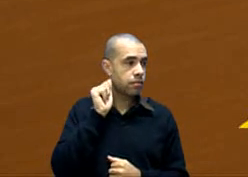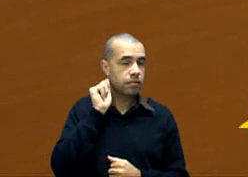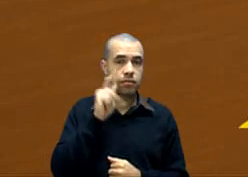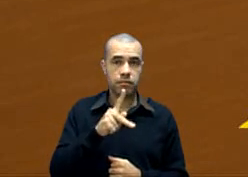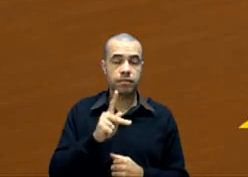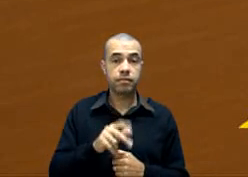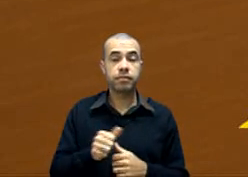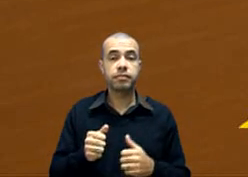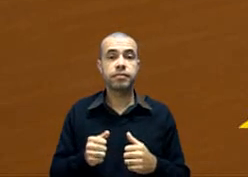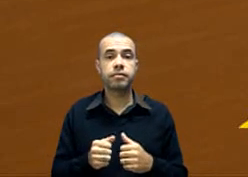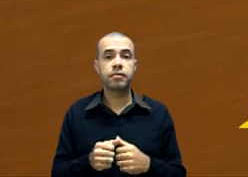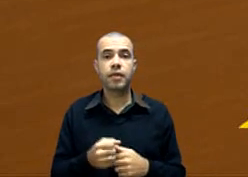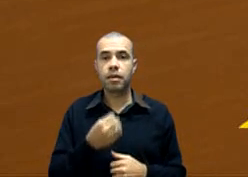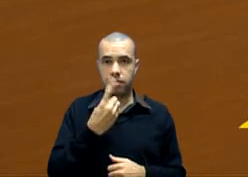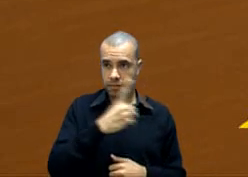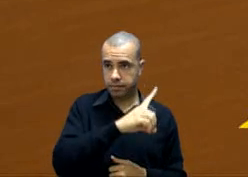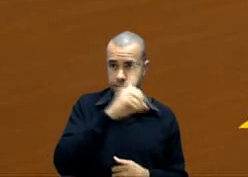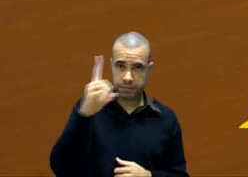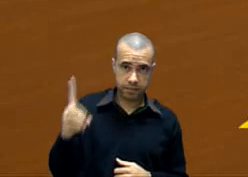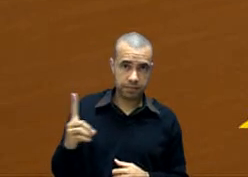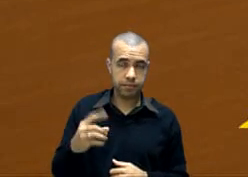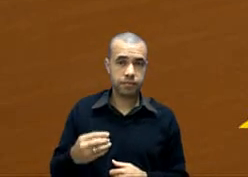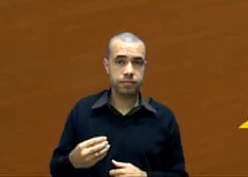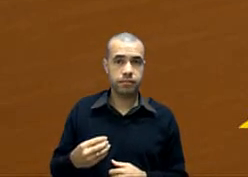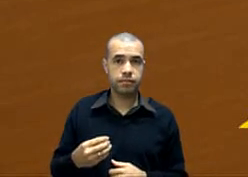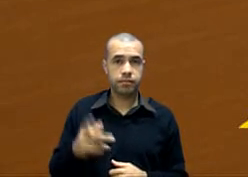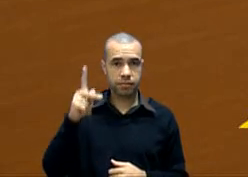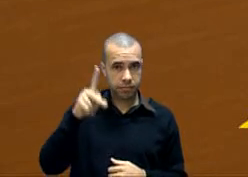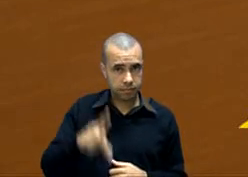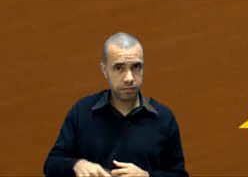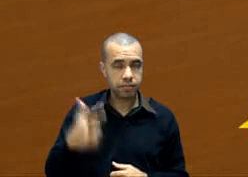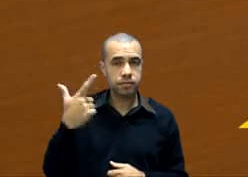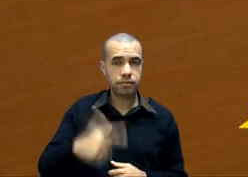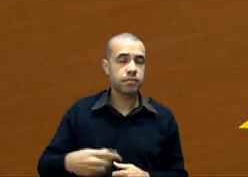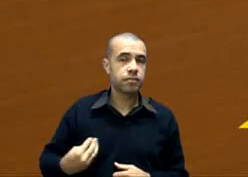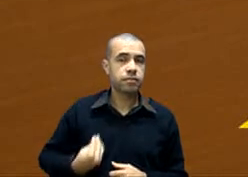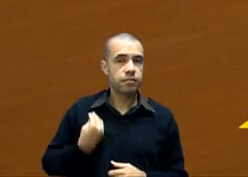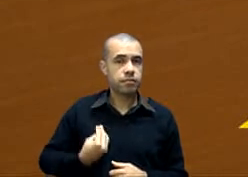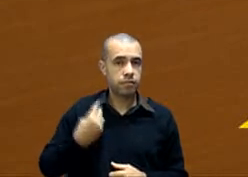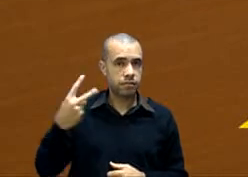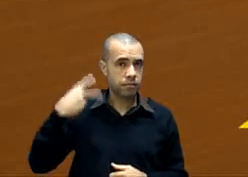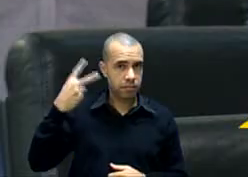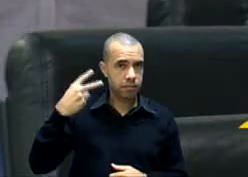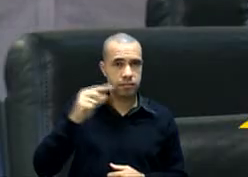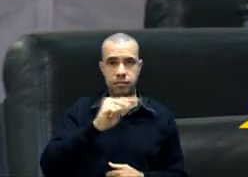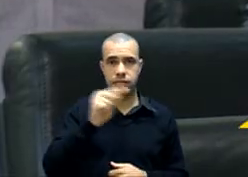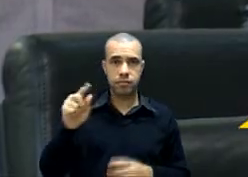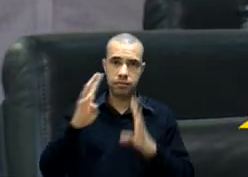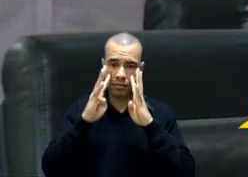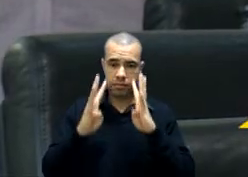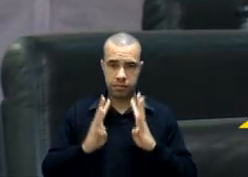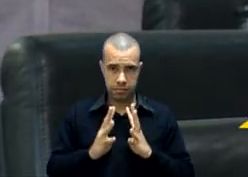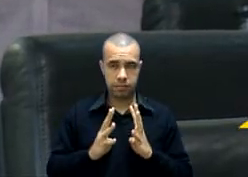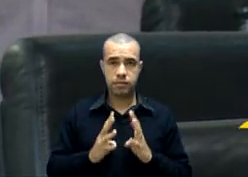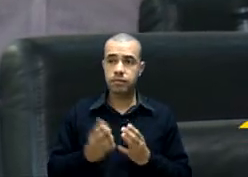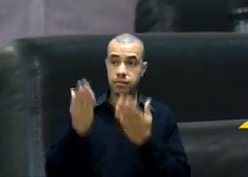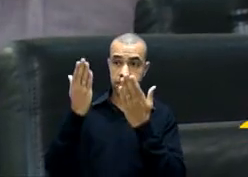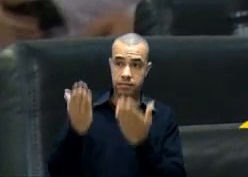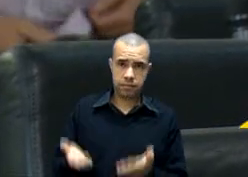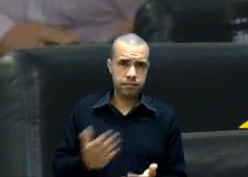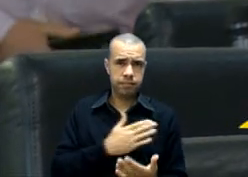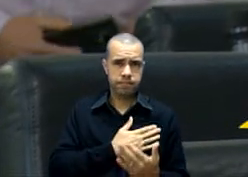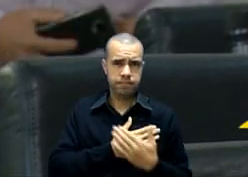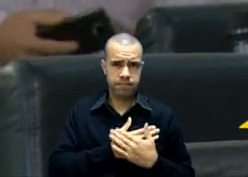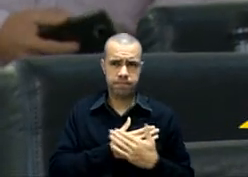Bom dia, senhor presidente. Bom dia, novos vereadores, todos que nos acompanham, vereadores que aqui estão. Gostaria de fazer aqui um voto de congratulações com meu grande